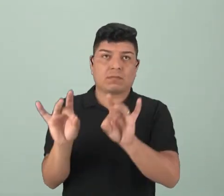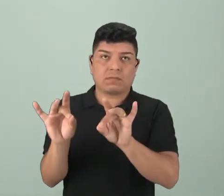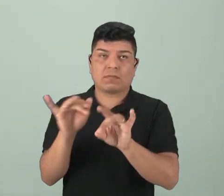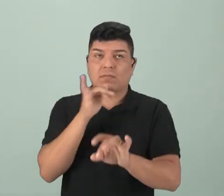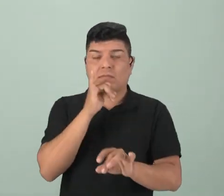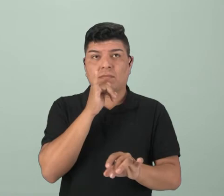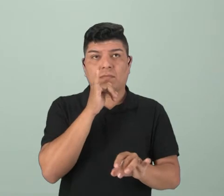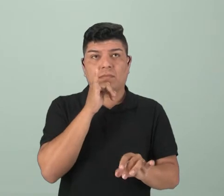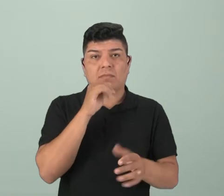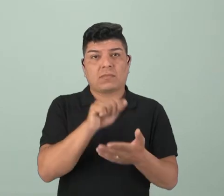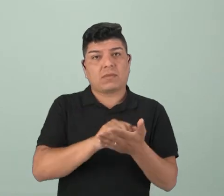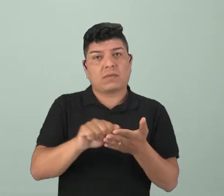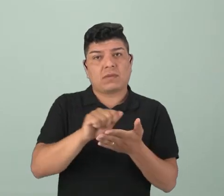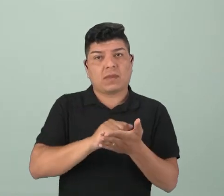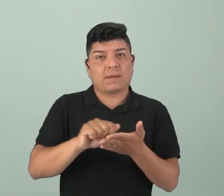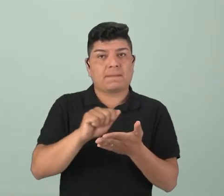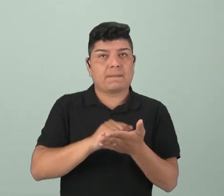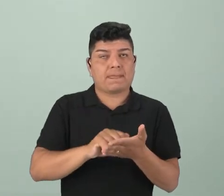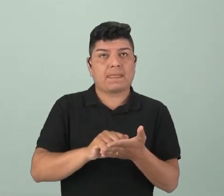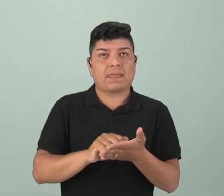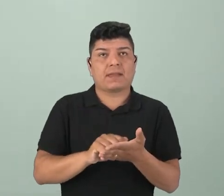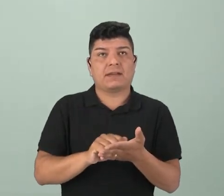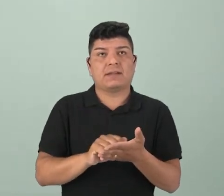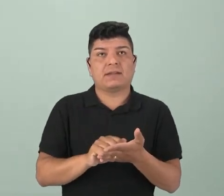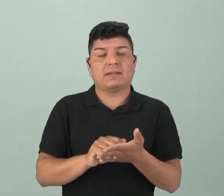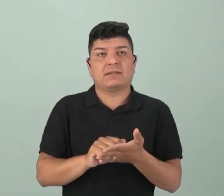Vamos supor que você vai escrever sobre